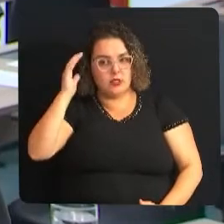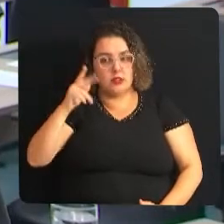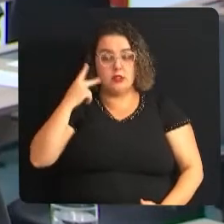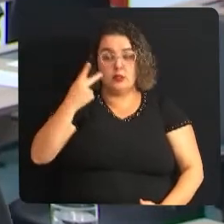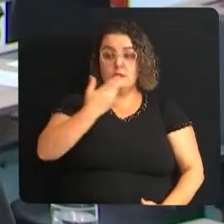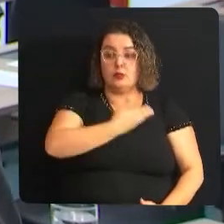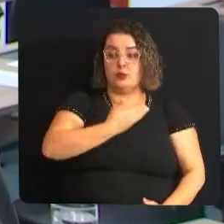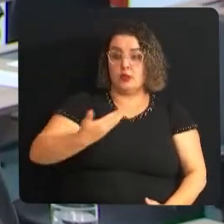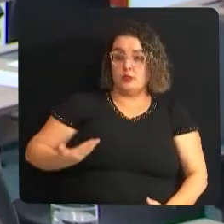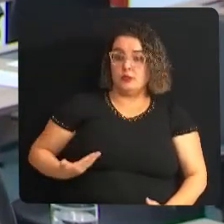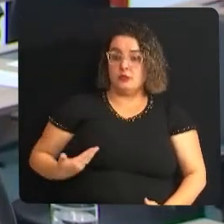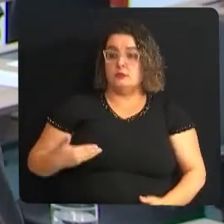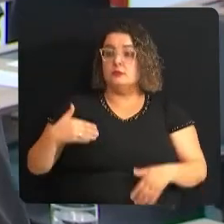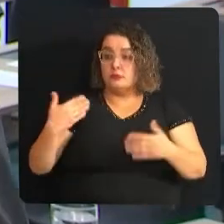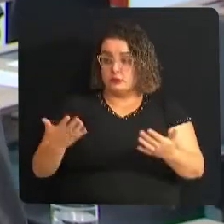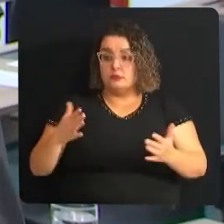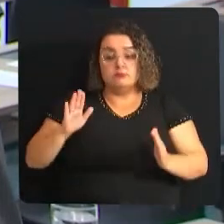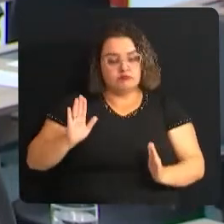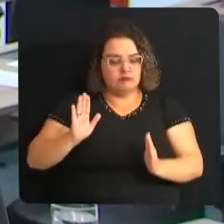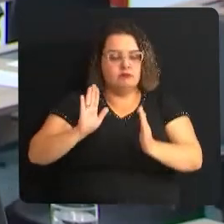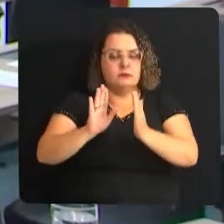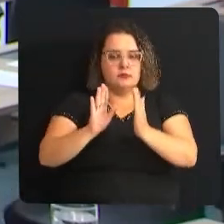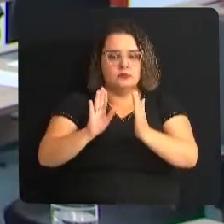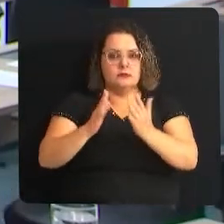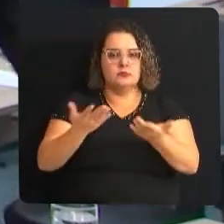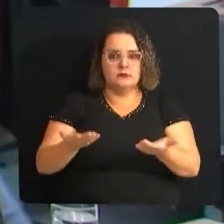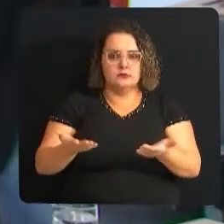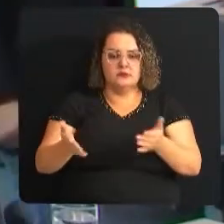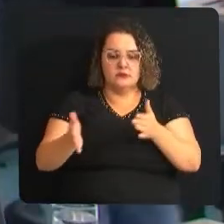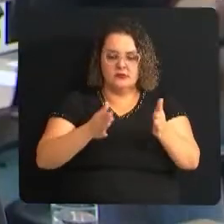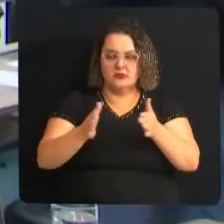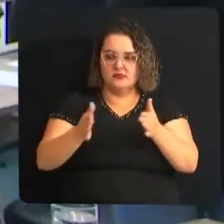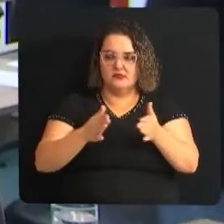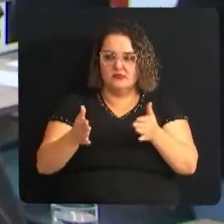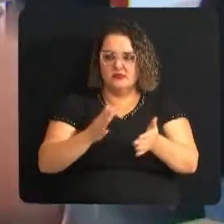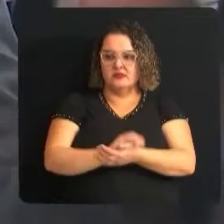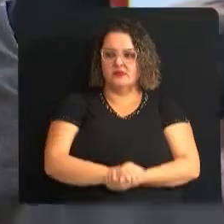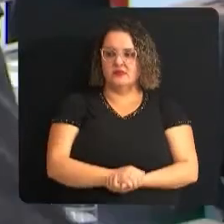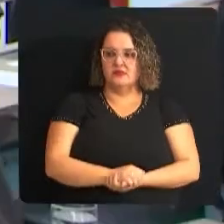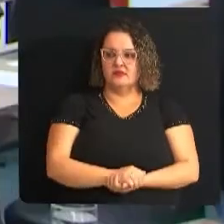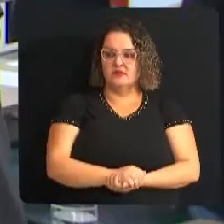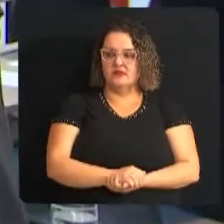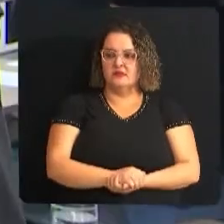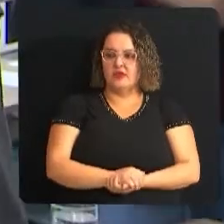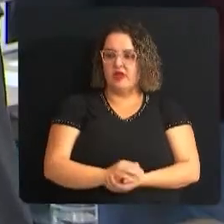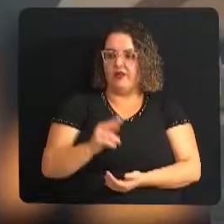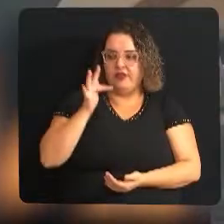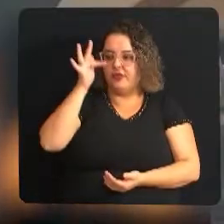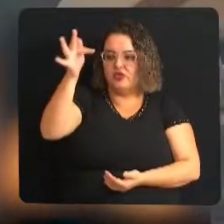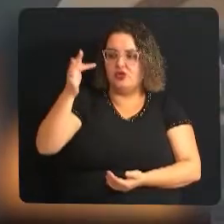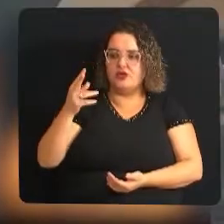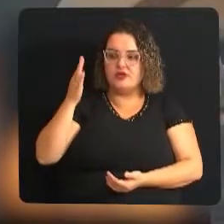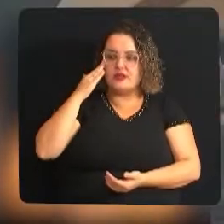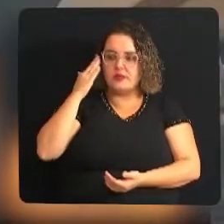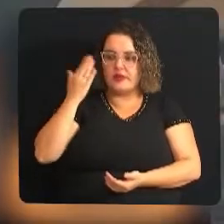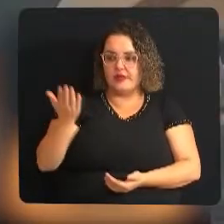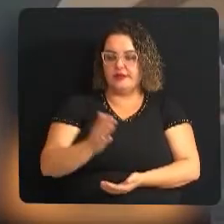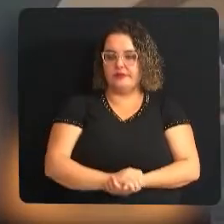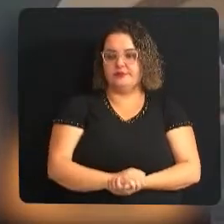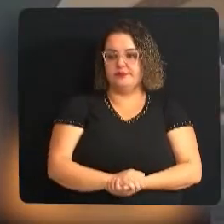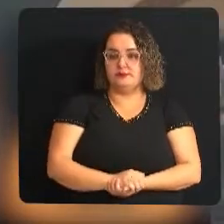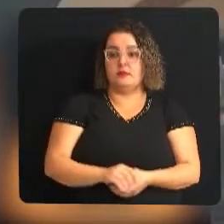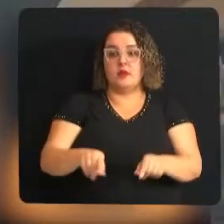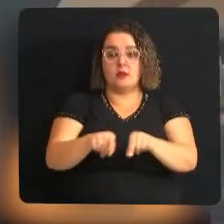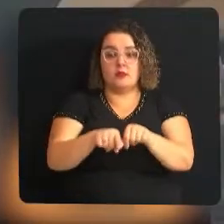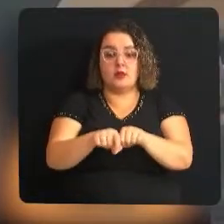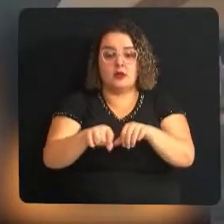políticas públicas para enfrentamento dessa situação, projetando para o futuro. Também foram feitas